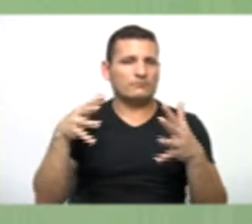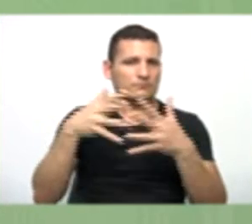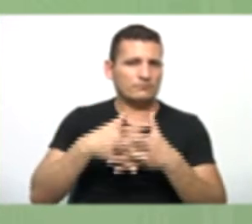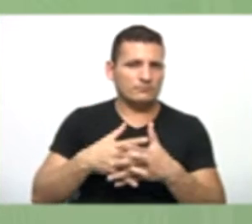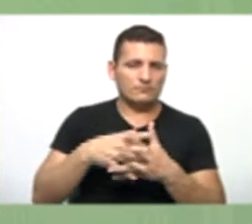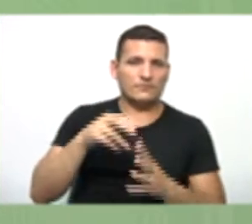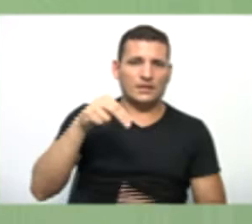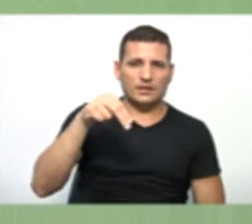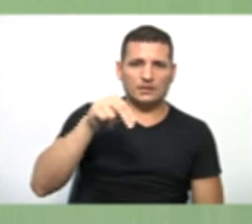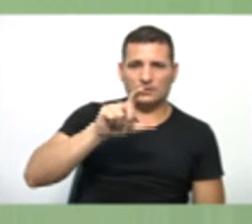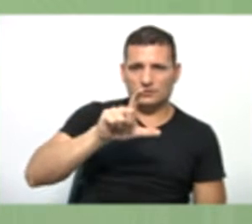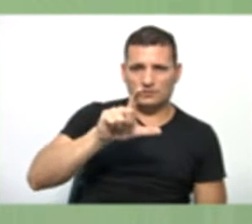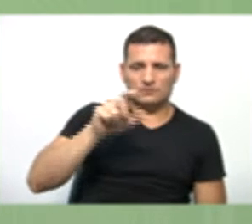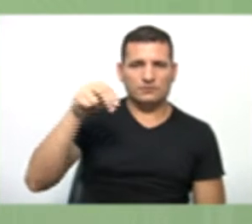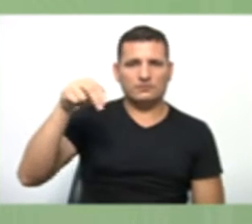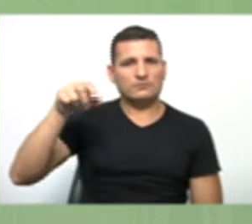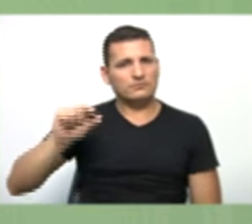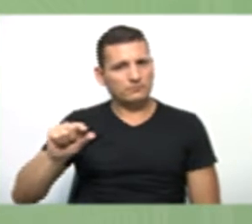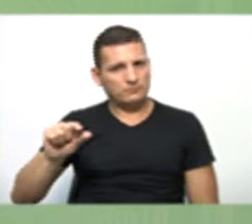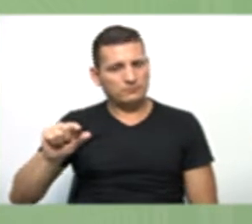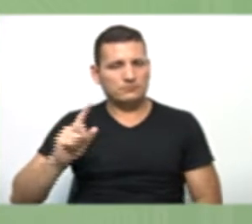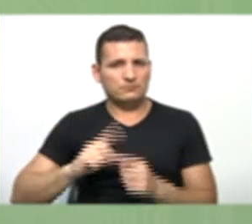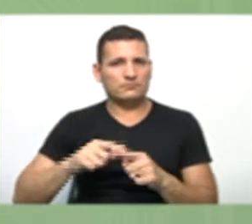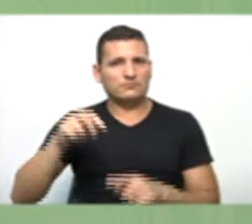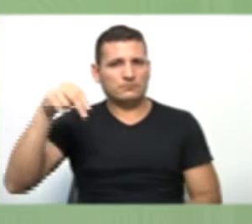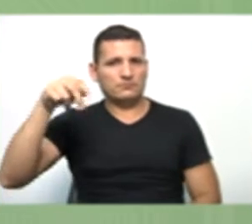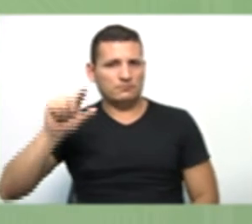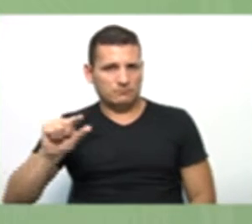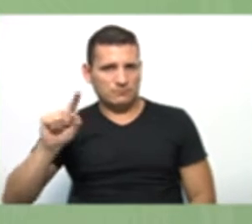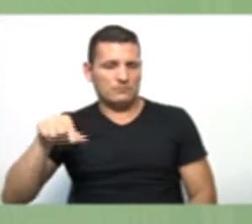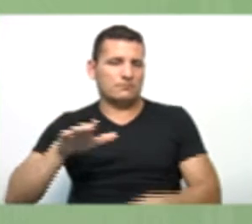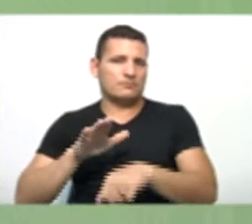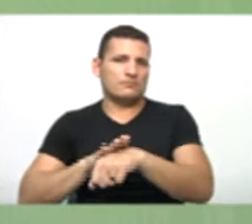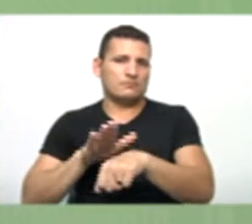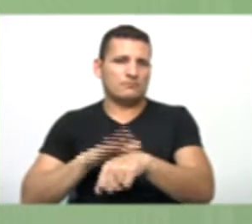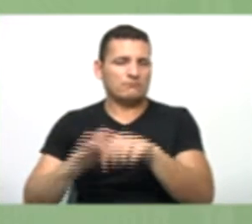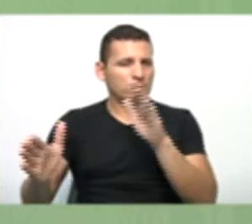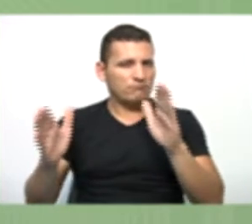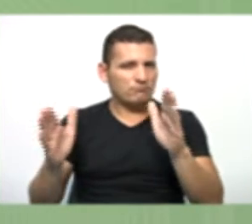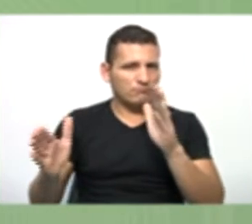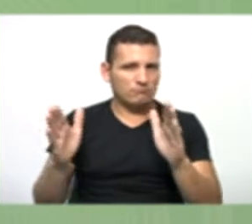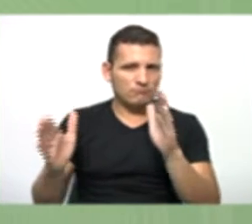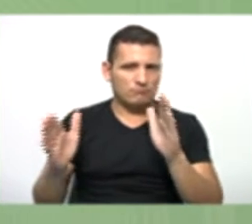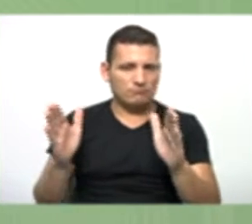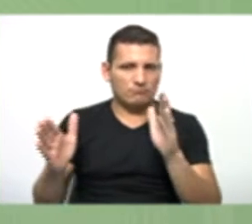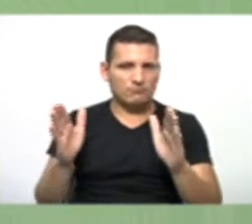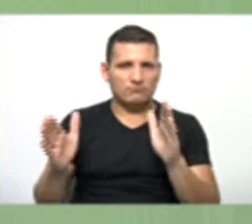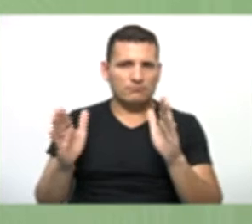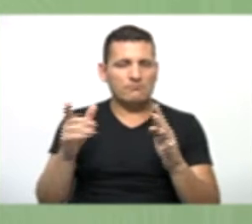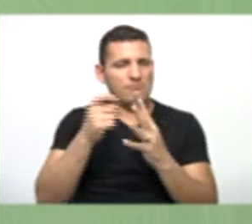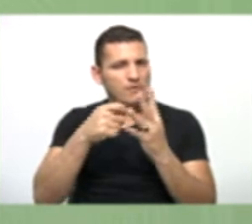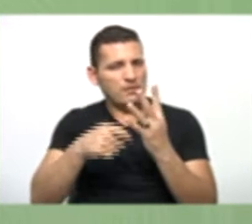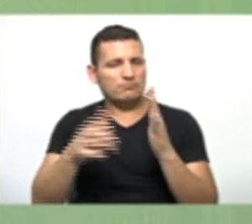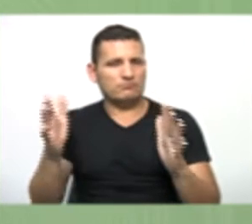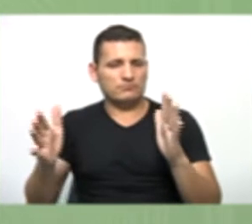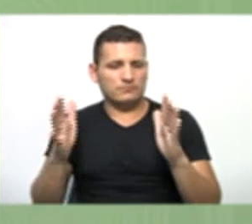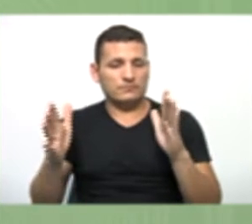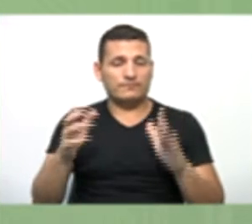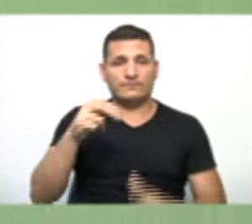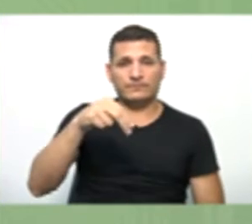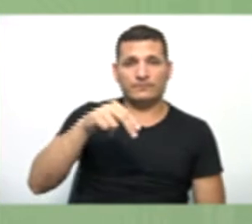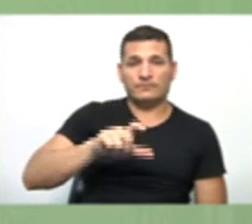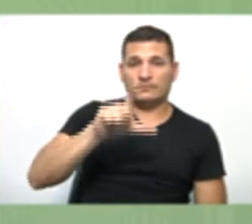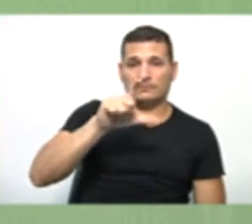minúsculo com o N maiúsculo. O N minúsculo é de tempo. N minúsculo é de tempo. E o N maiúsculo é